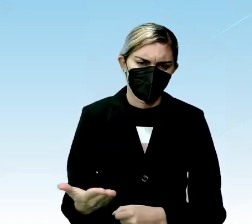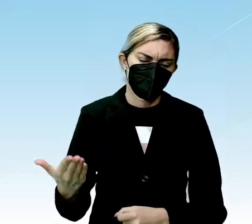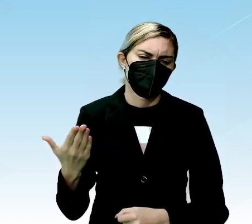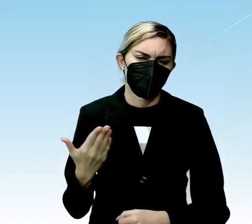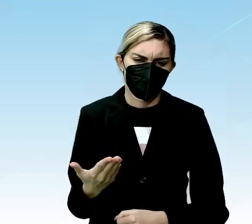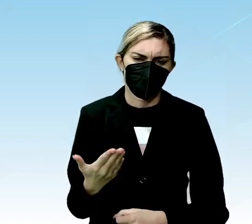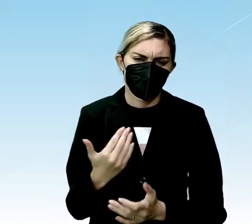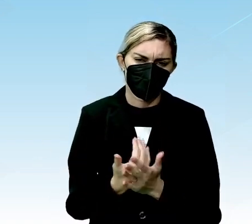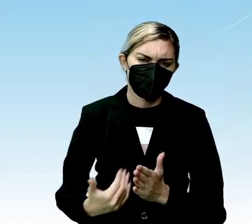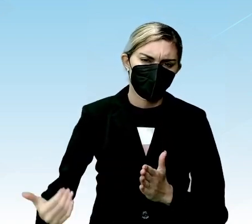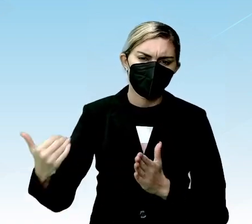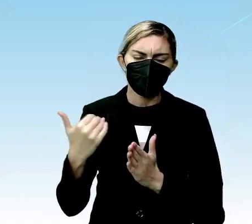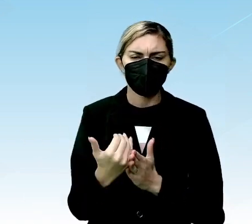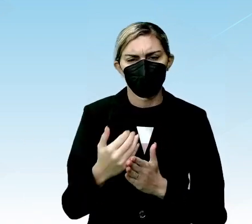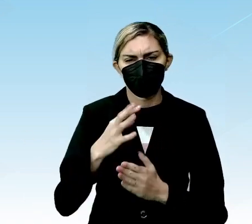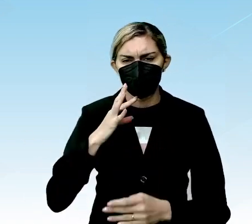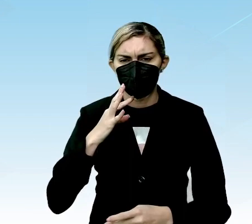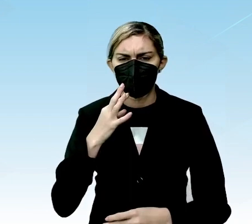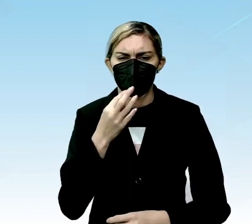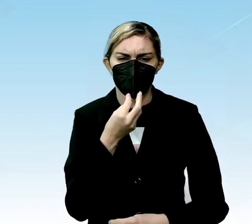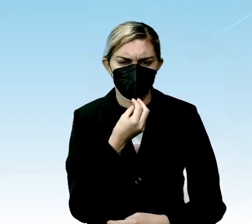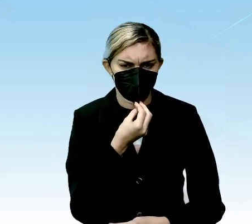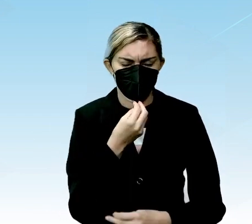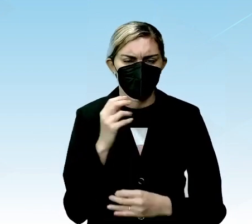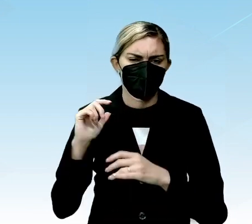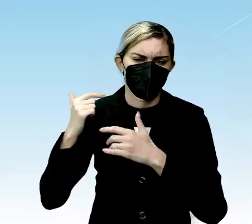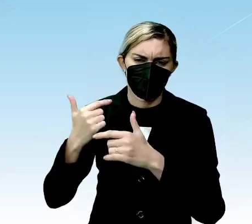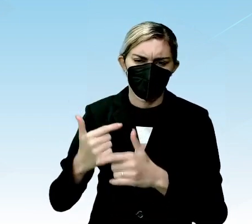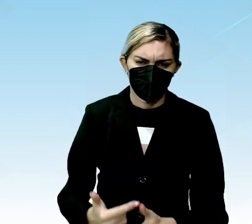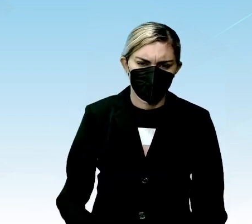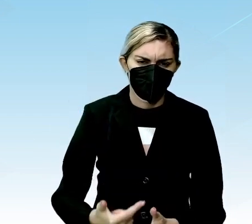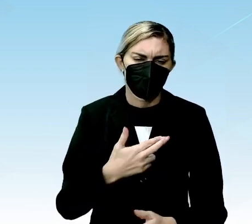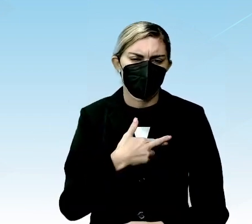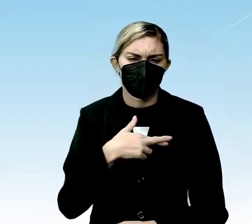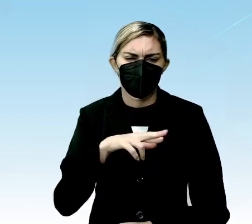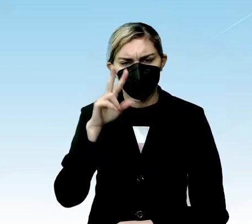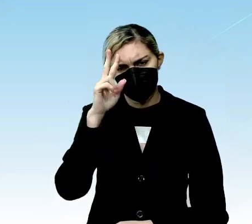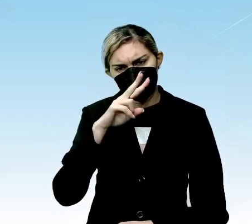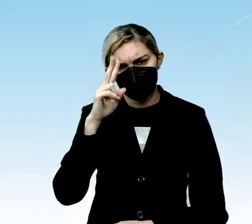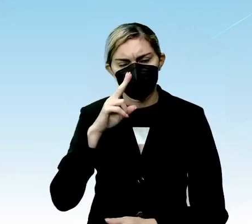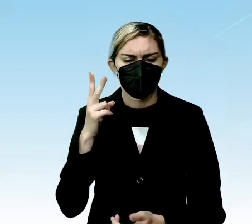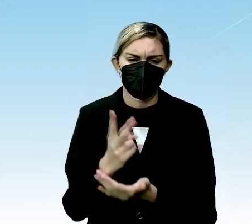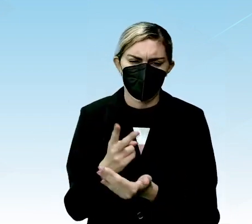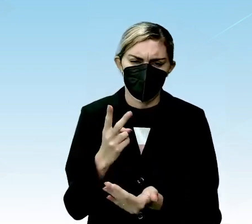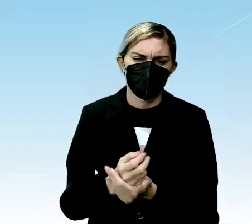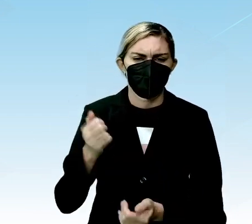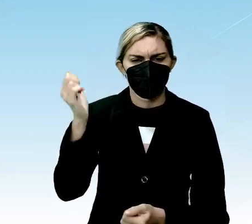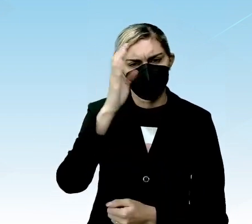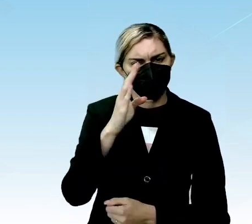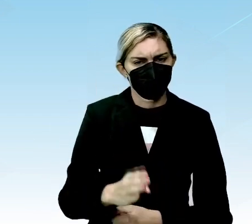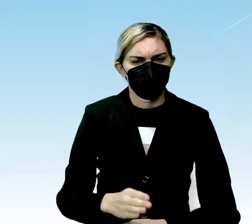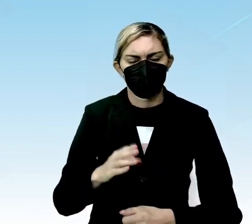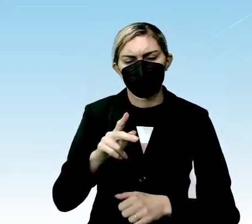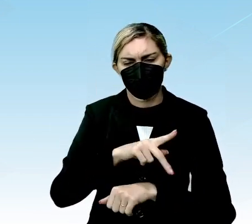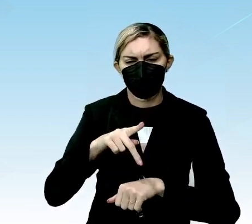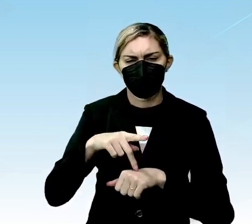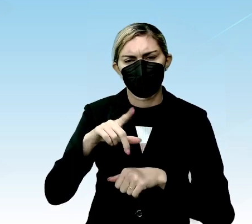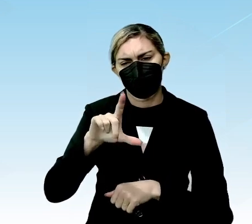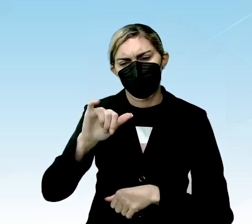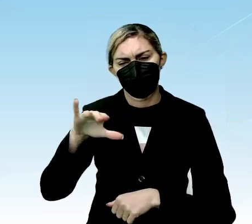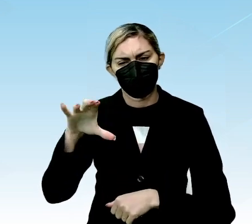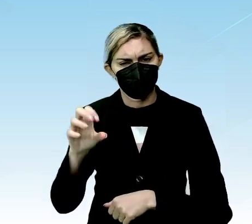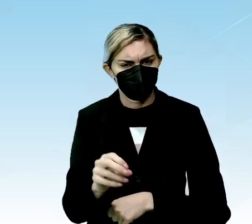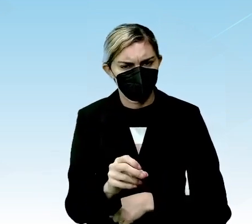um pouco mais nesse conhecimento da tradição religiosa. E lembrar sempre que o Brasil é um país laico. Quando eu